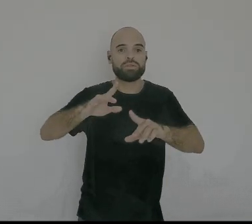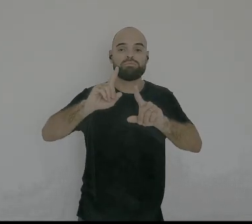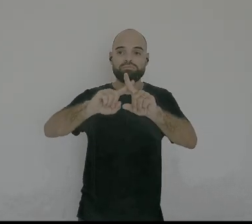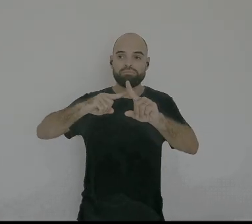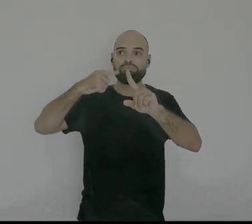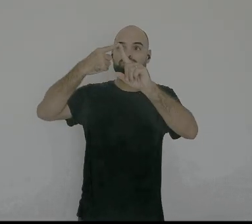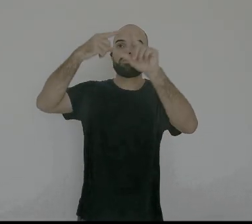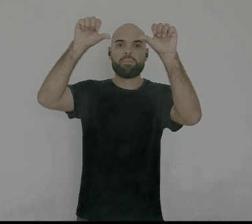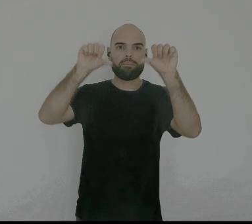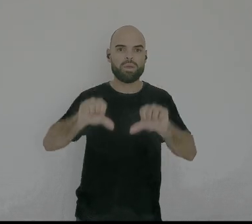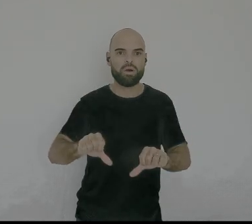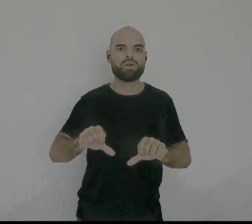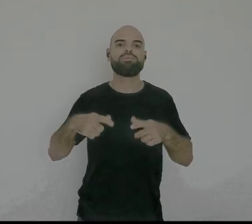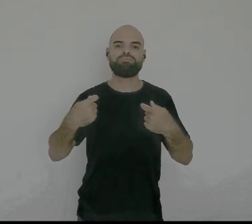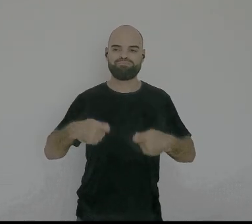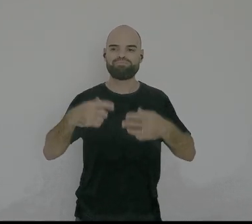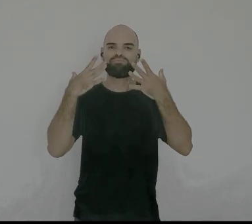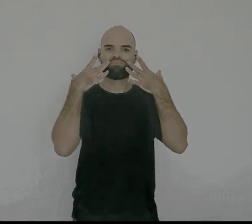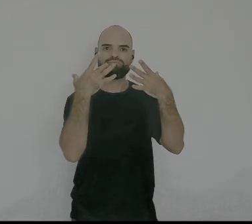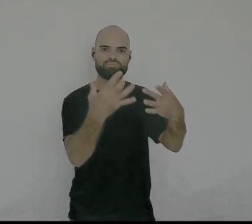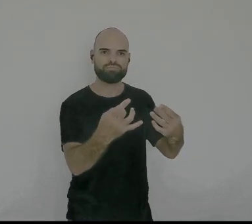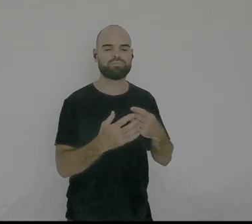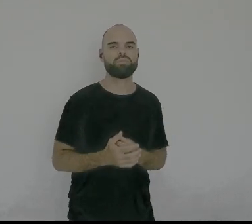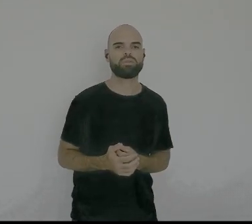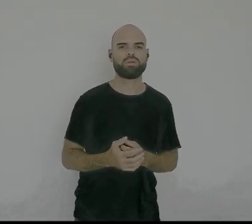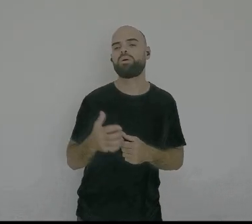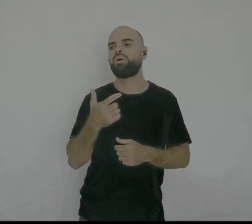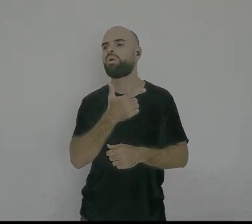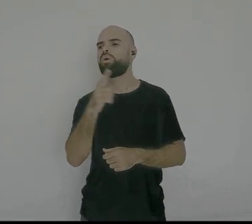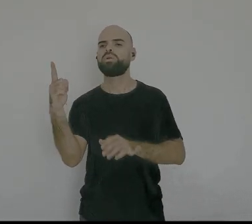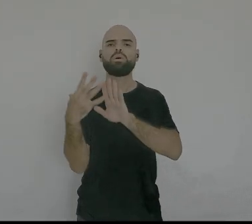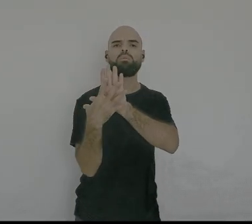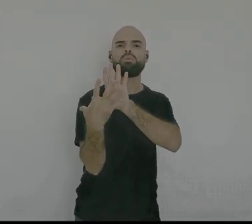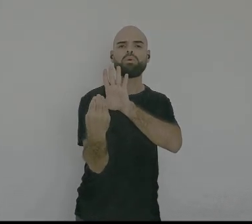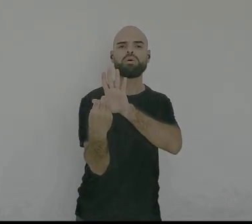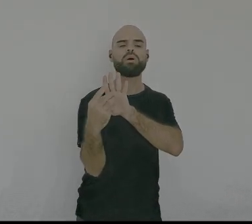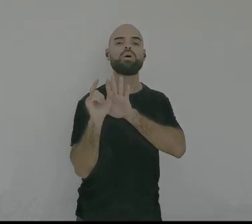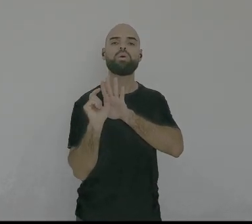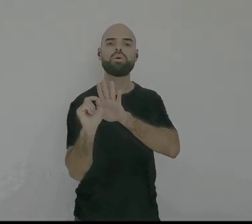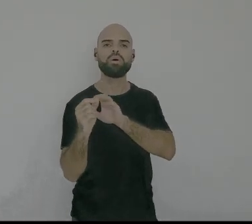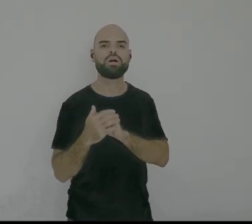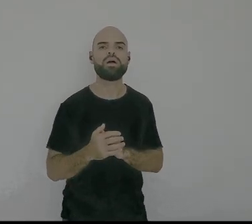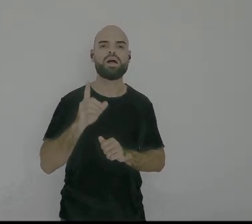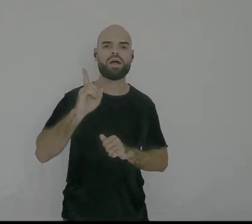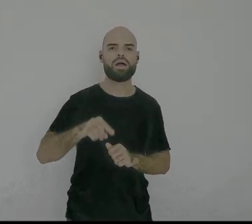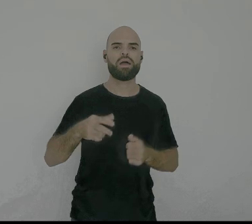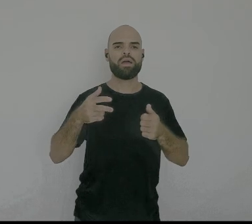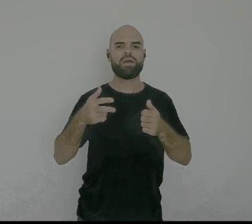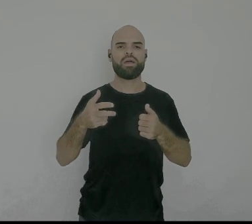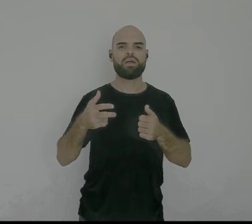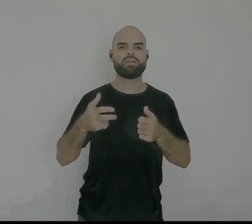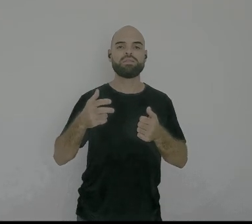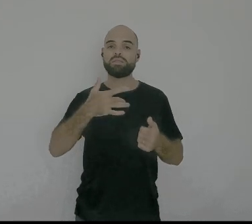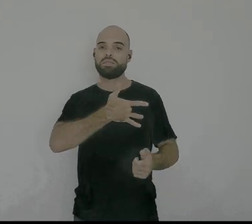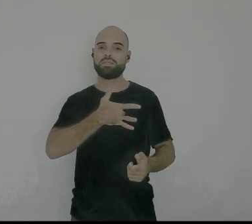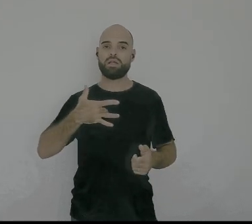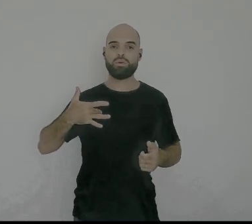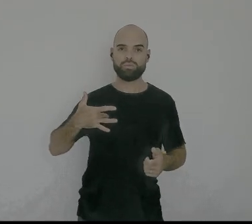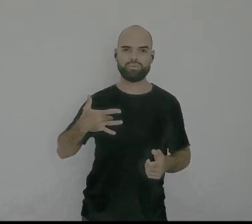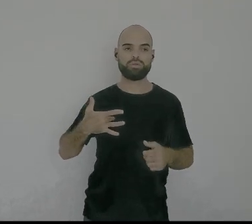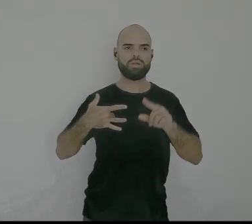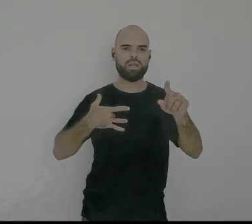em certas circunstâncias, se agudizam. E o outro modelo são os modelos de atenção às condições crônicas não